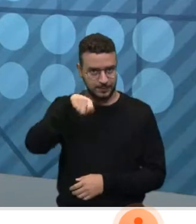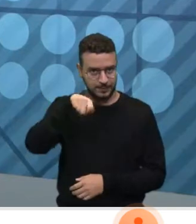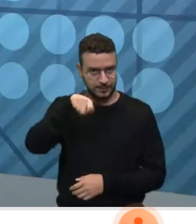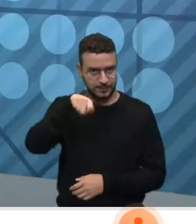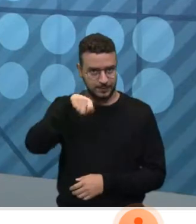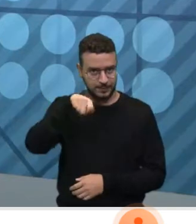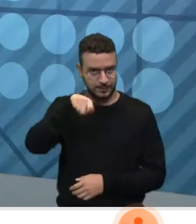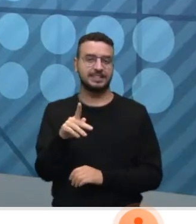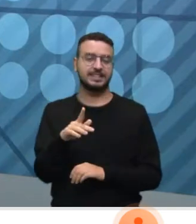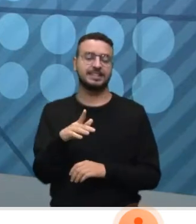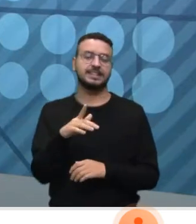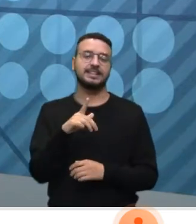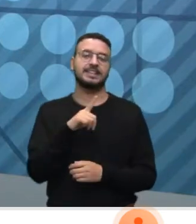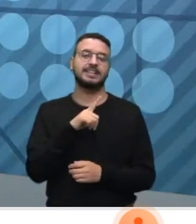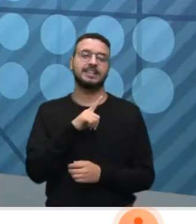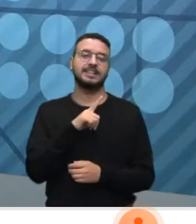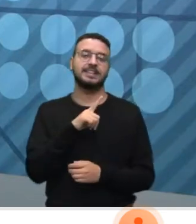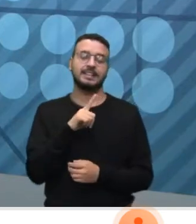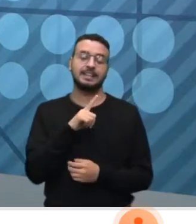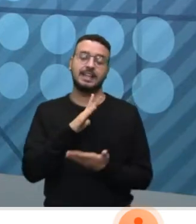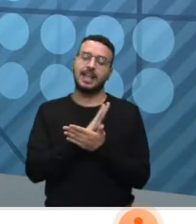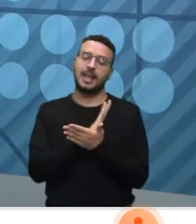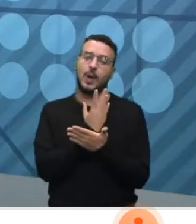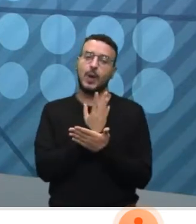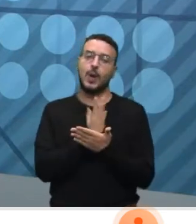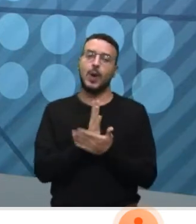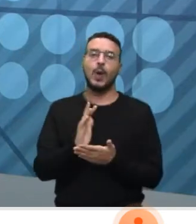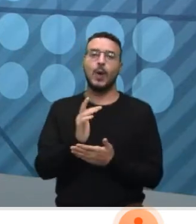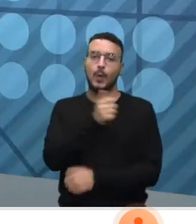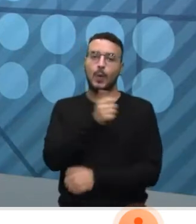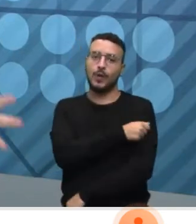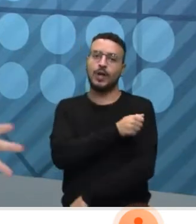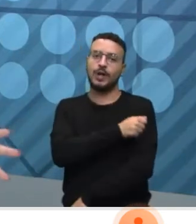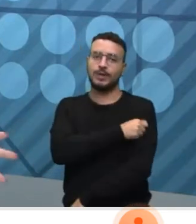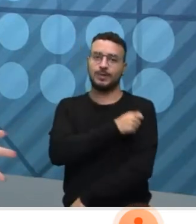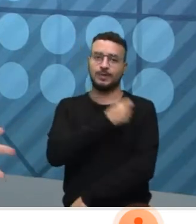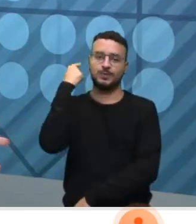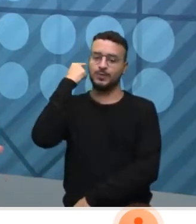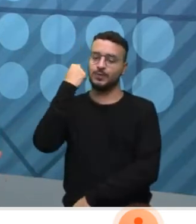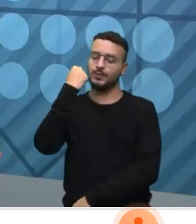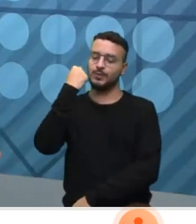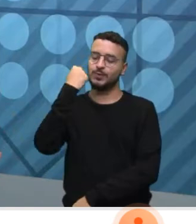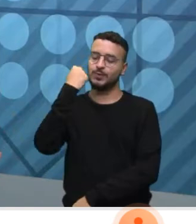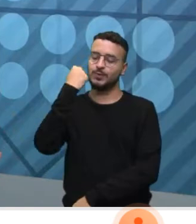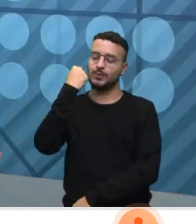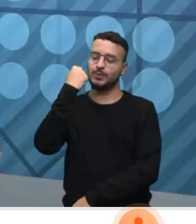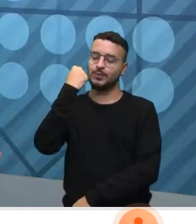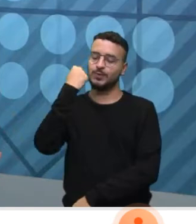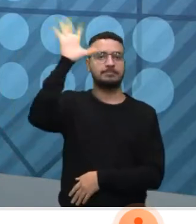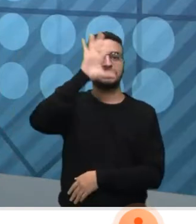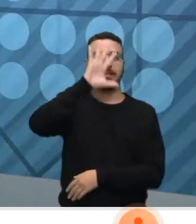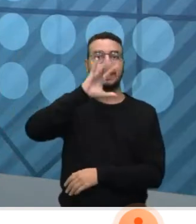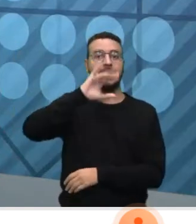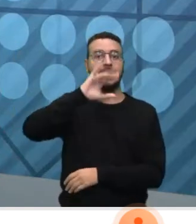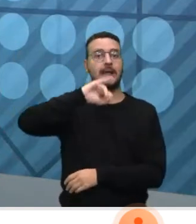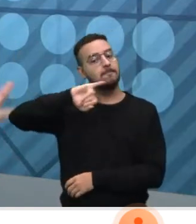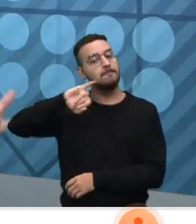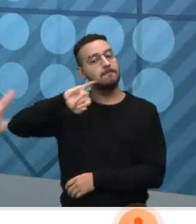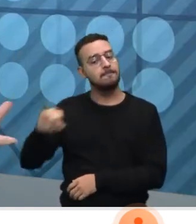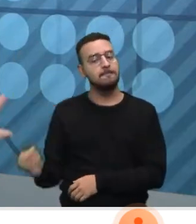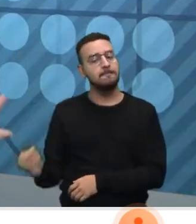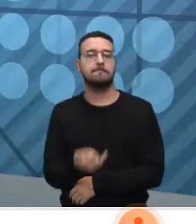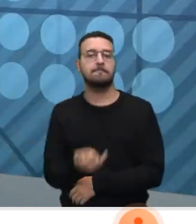matriculados em alguns polos. Se você não tem sinal, aproveita e pede o sinal para o seu